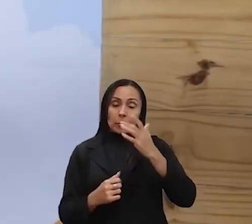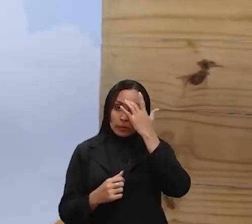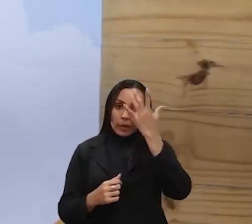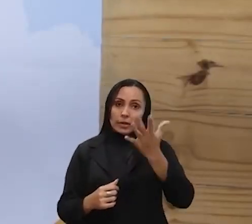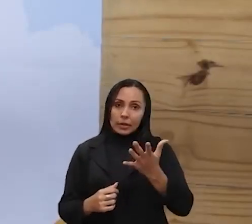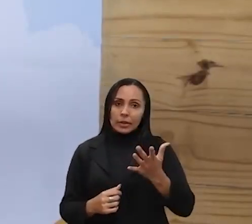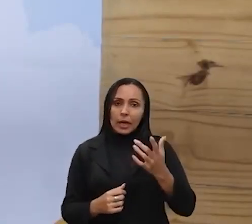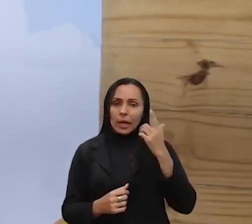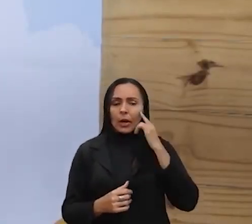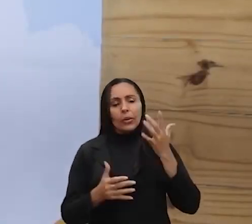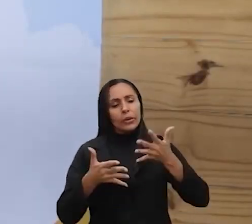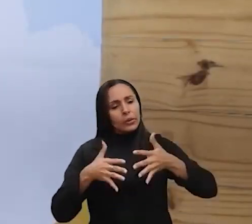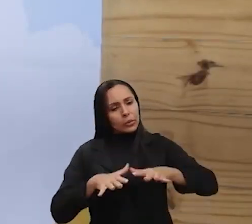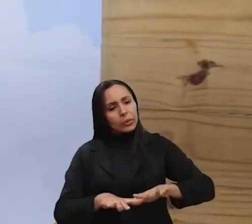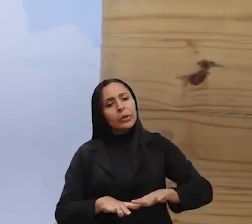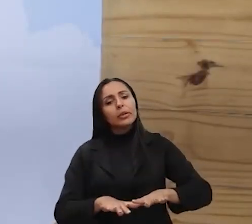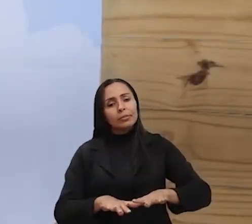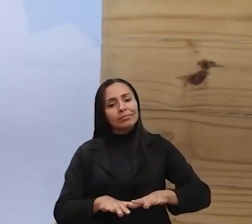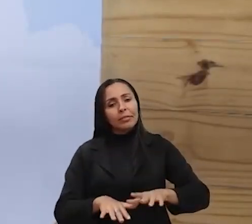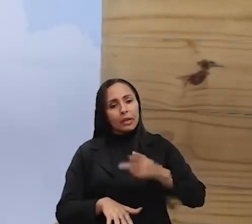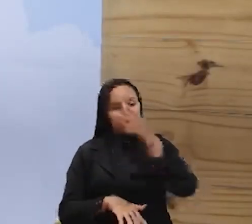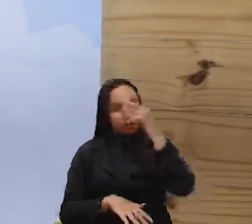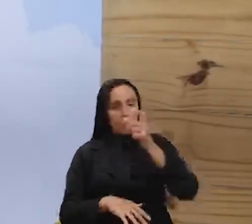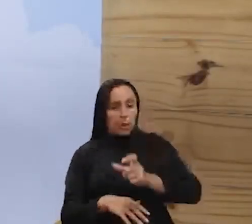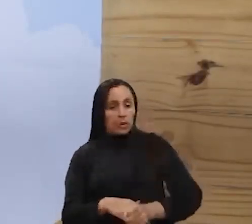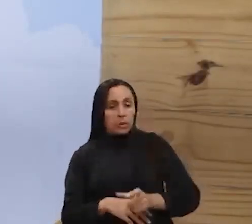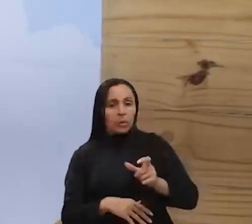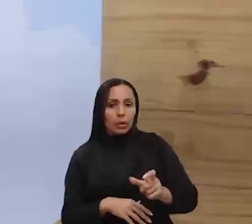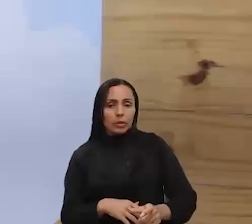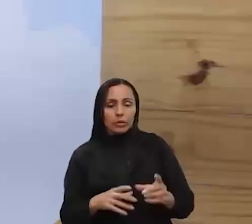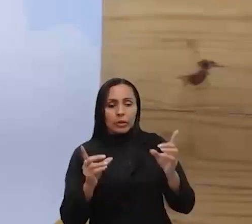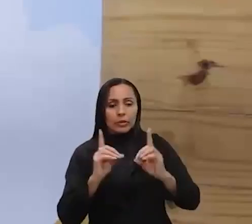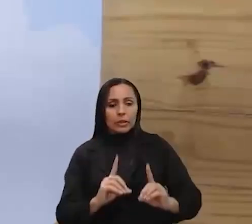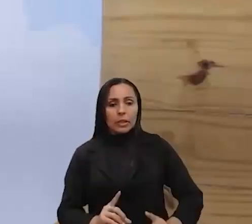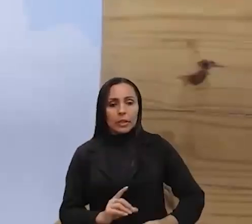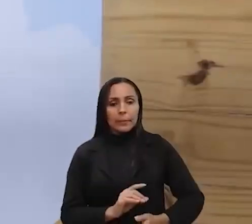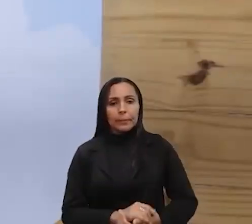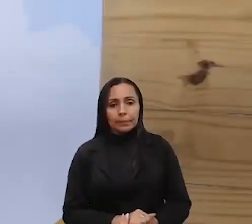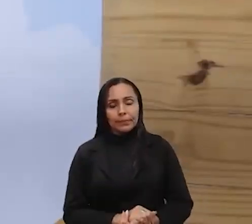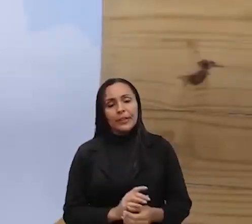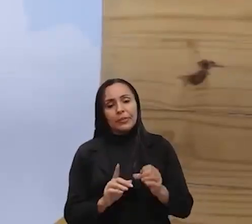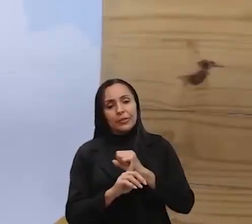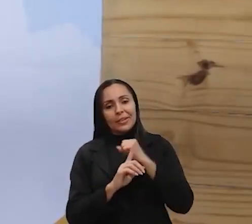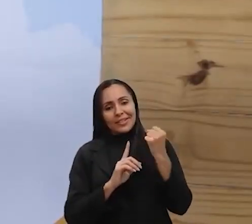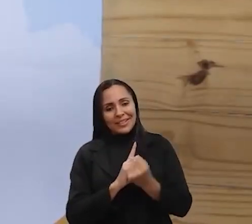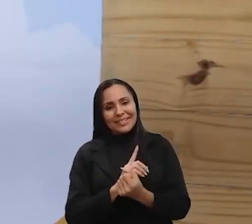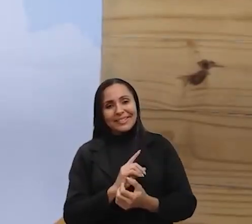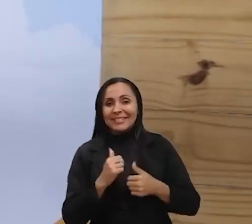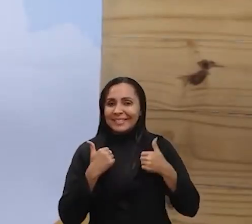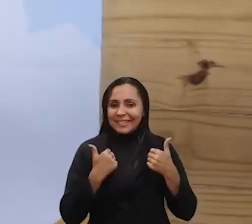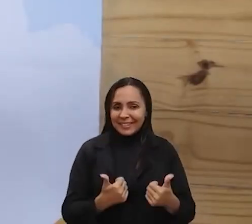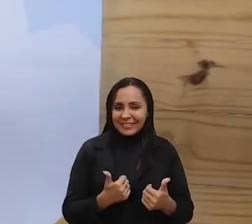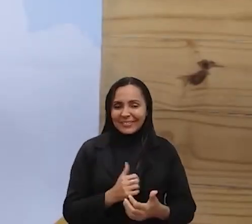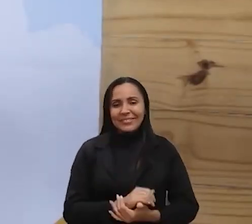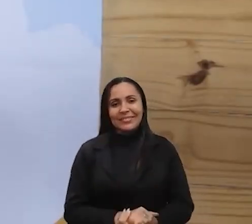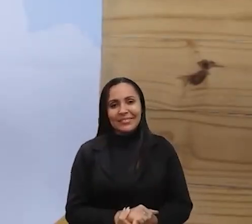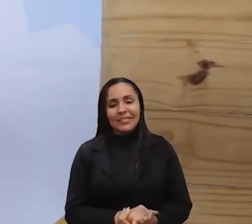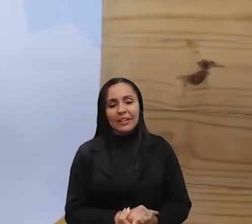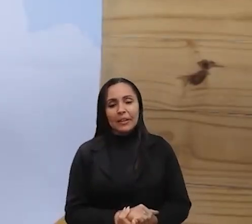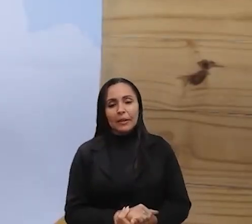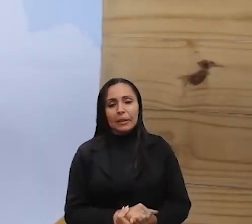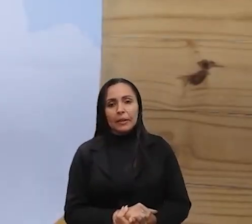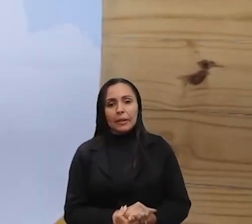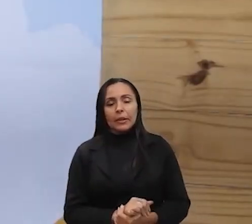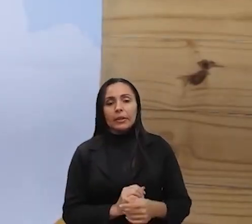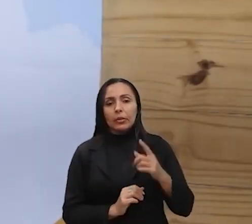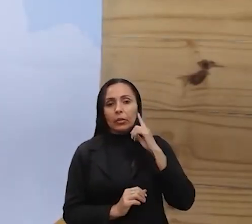e incluir as pessoas com deficiência na sociedade, certo? Então,